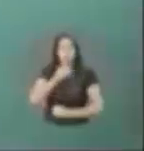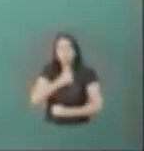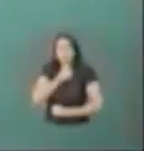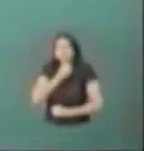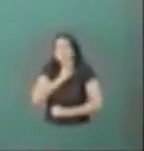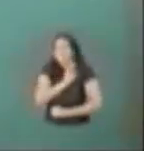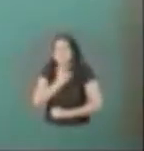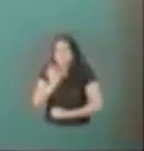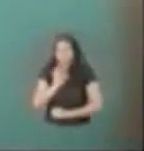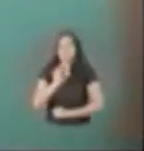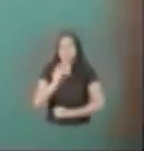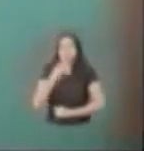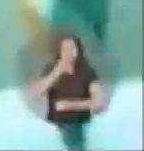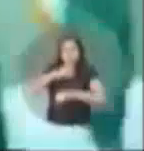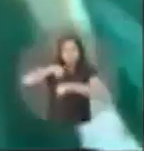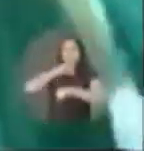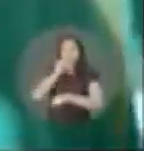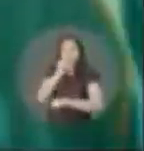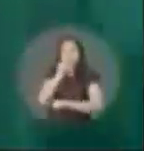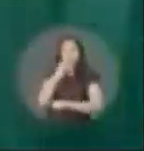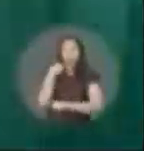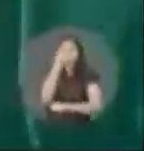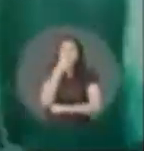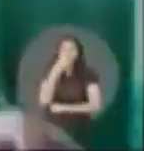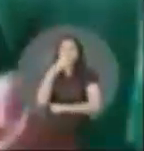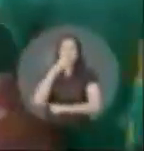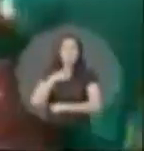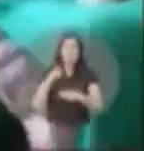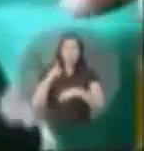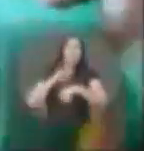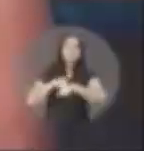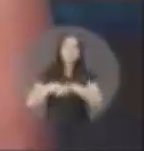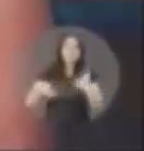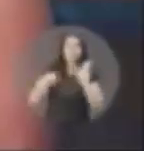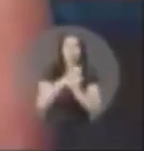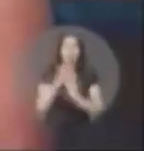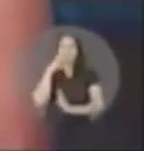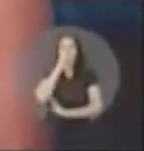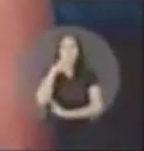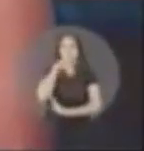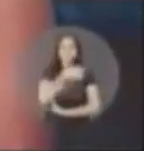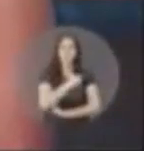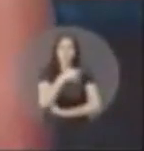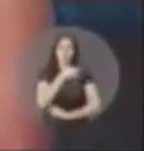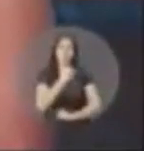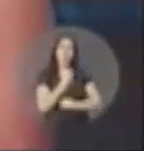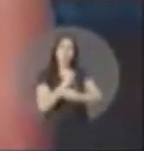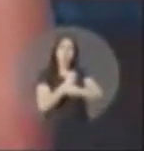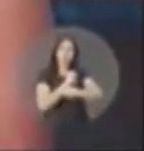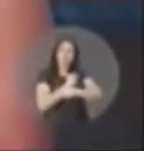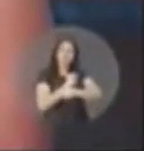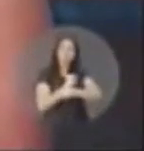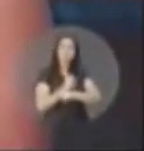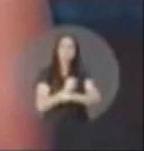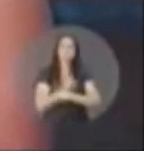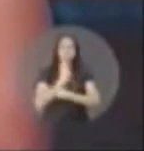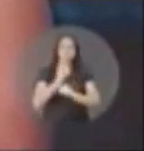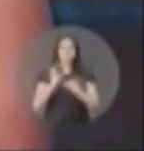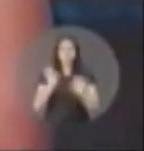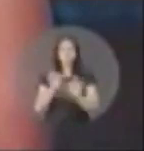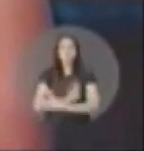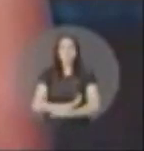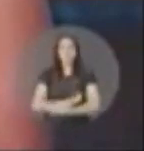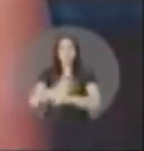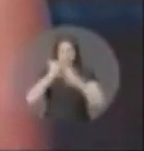hora e meia, ele não dava tempo de eu chegar tranquilo e buscar ele. Ele estava lá me esperando, já tudo bonitinho, já tomado